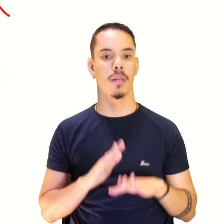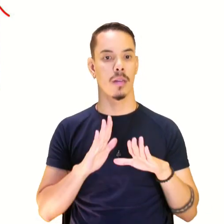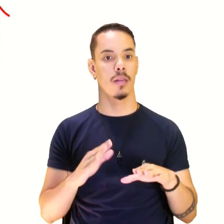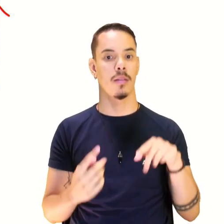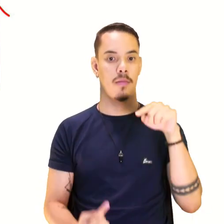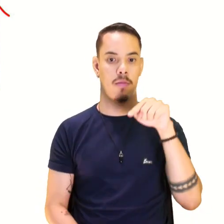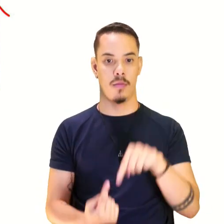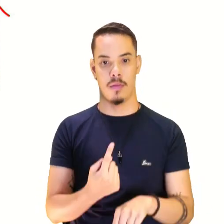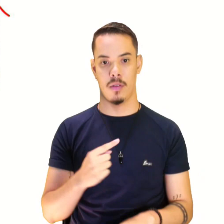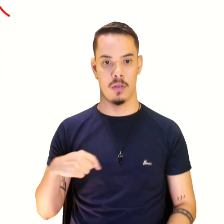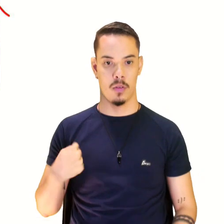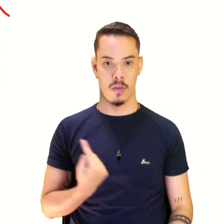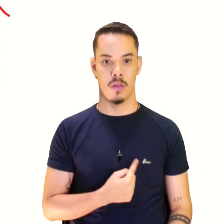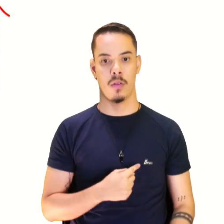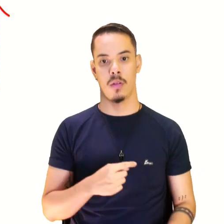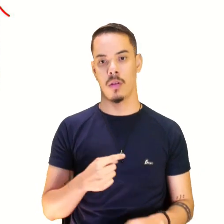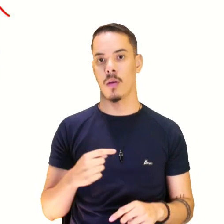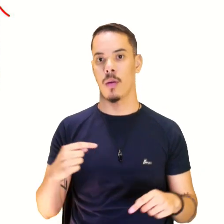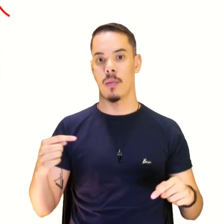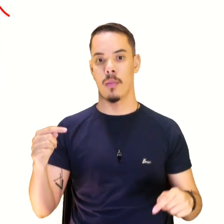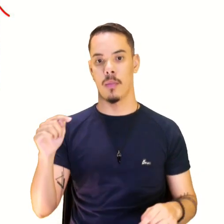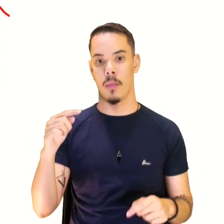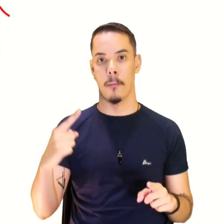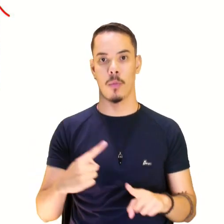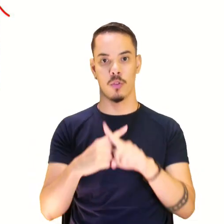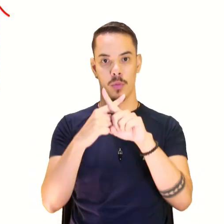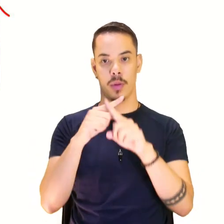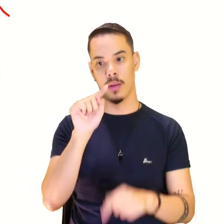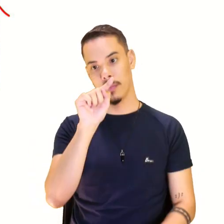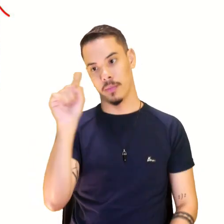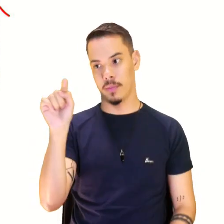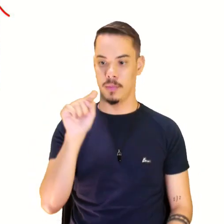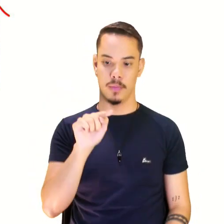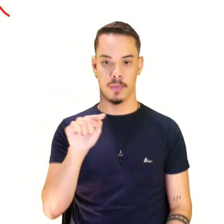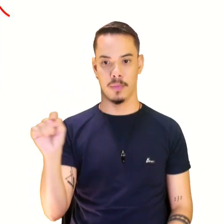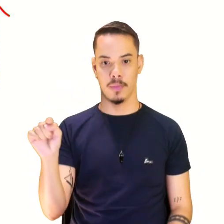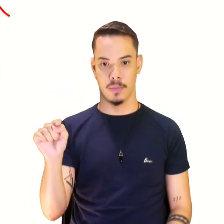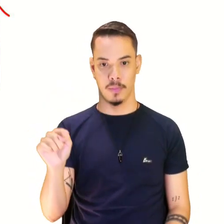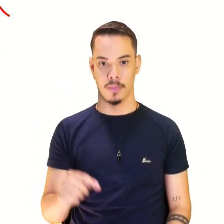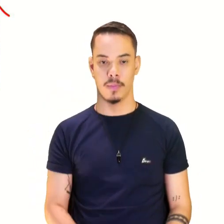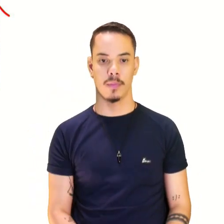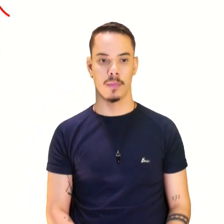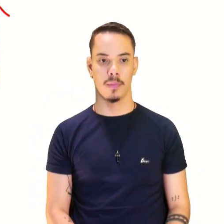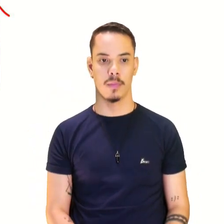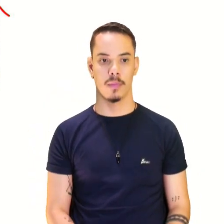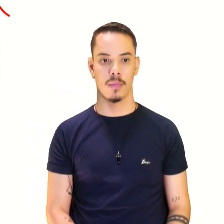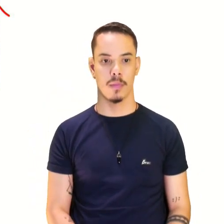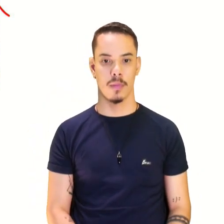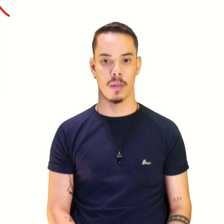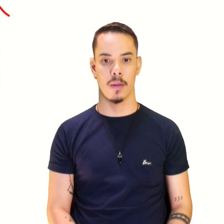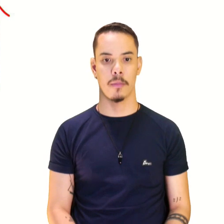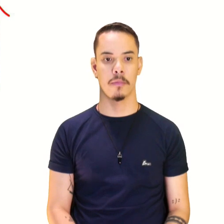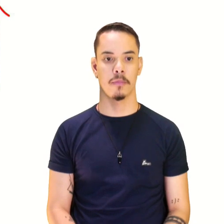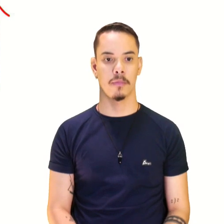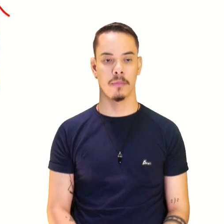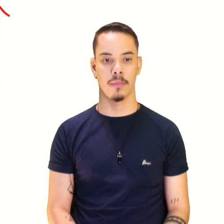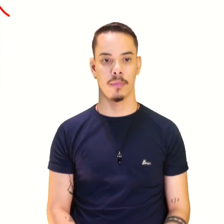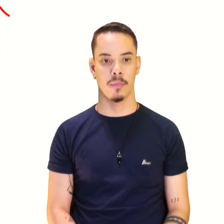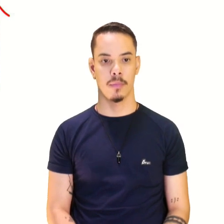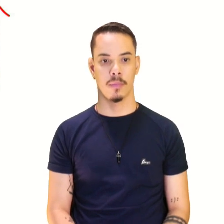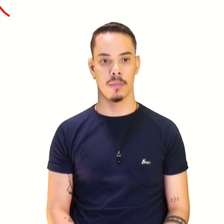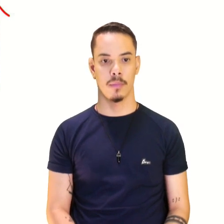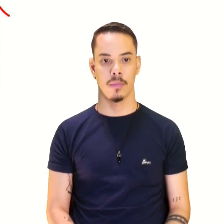vai multiplicar na linha. Então, agora não é cruzado, ó. 5 vezes x, 5x. 1